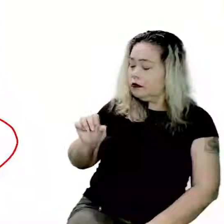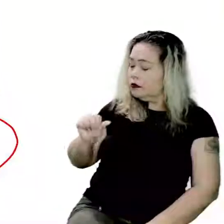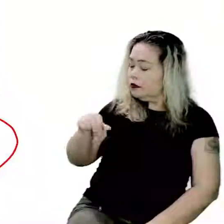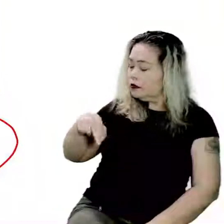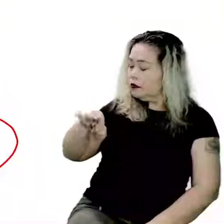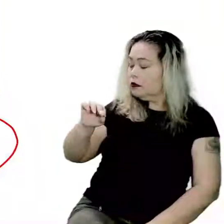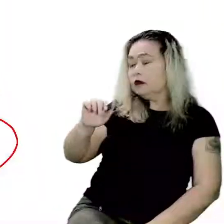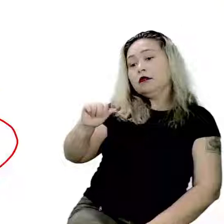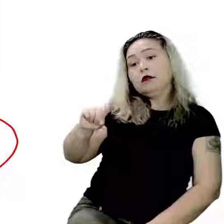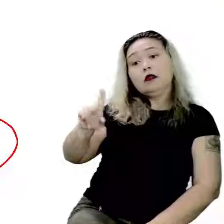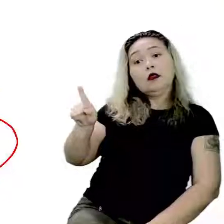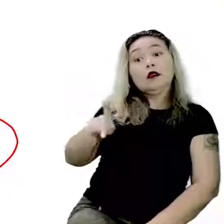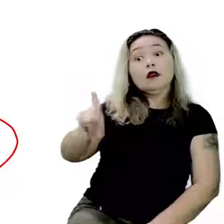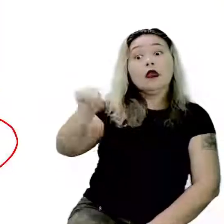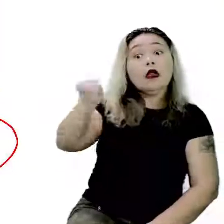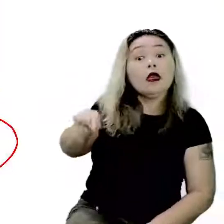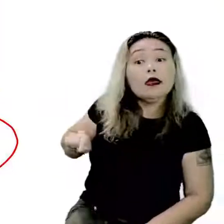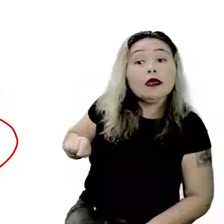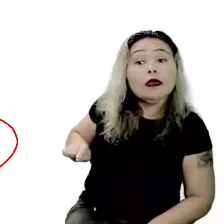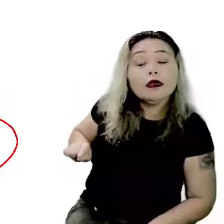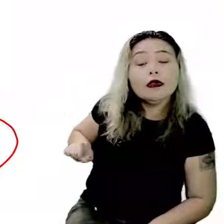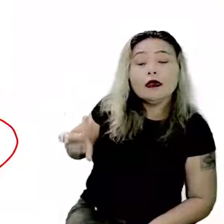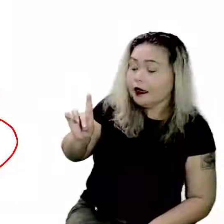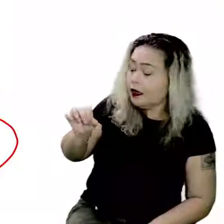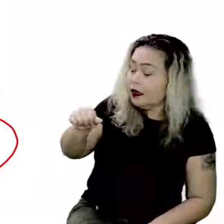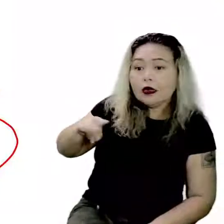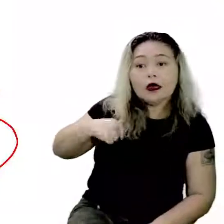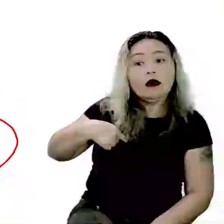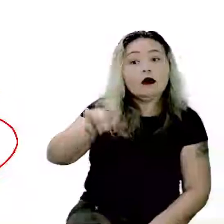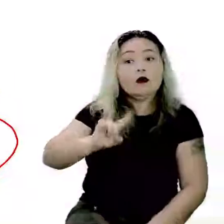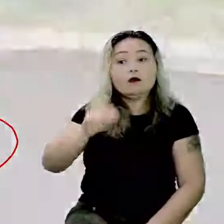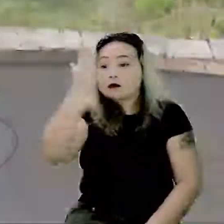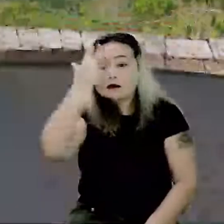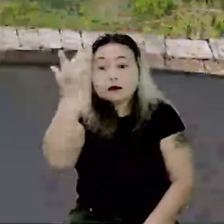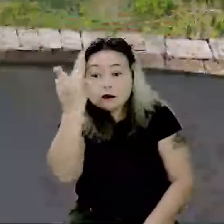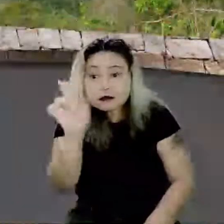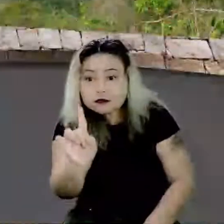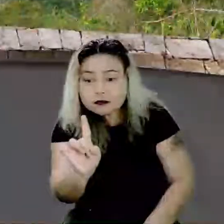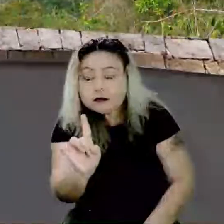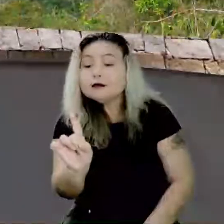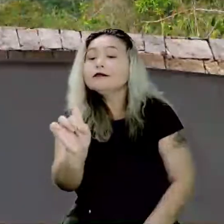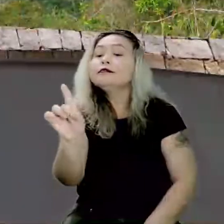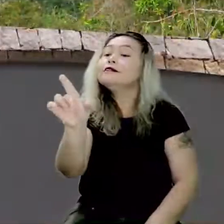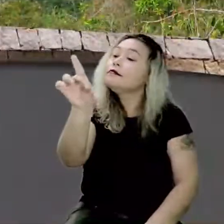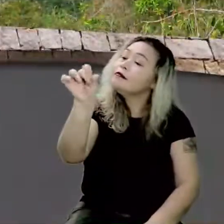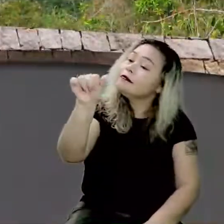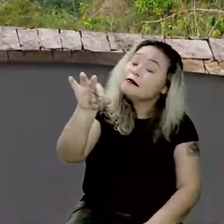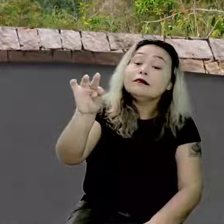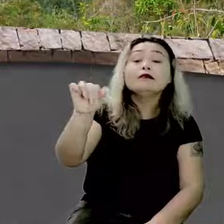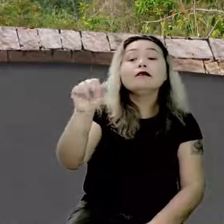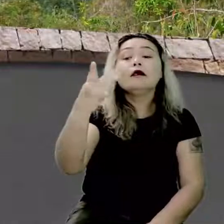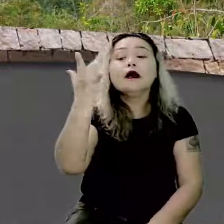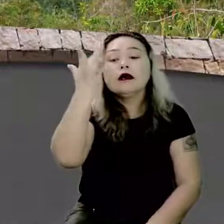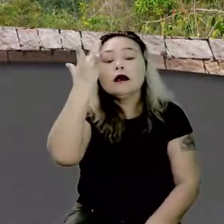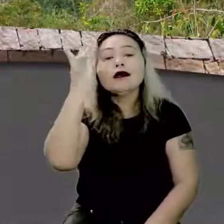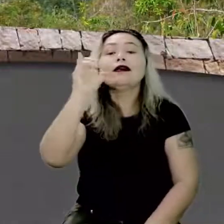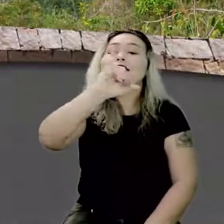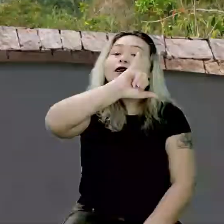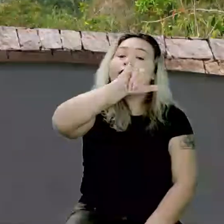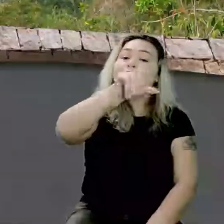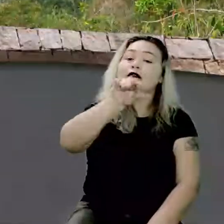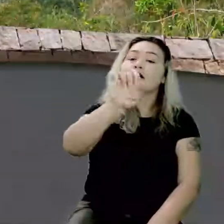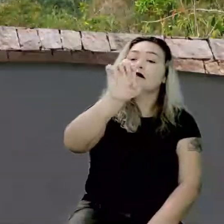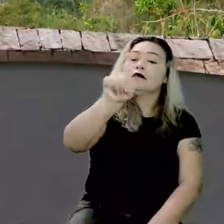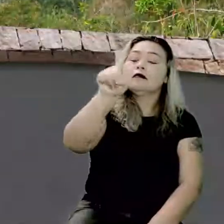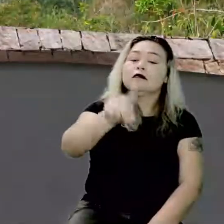Dantas. Professor, quem é esse Dantas? Ah, não acredito que você não sabe, não. Você não sabe quem é o Dantas? José